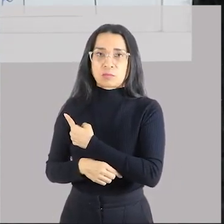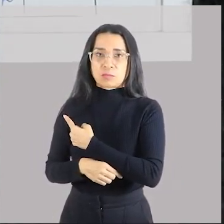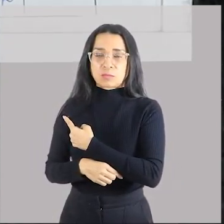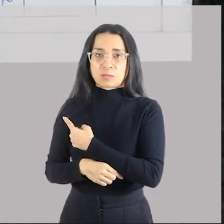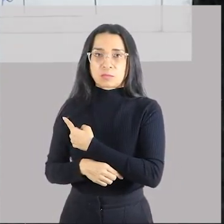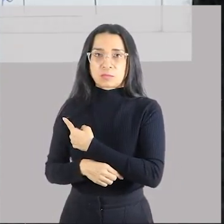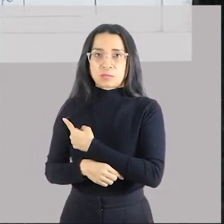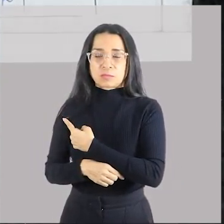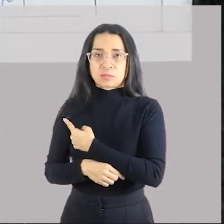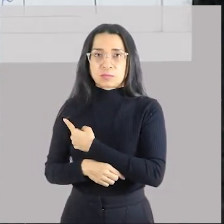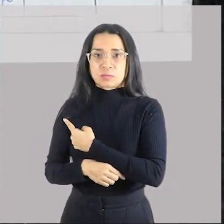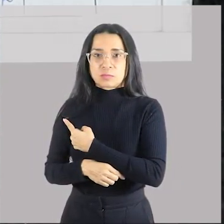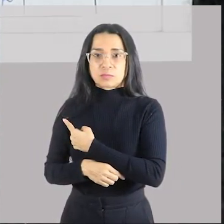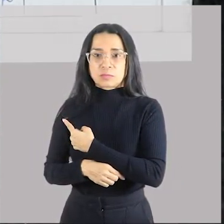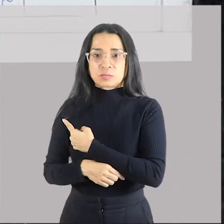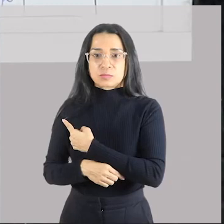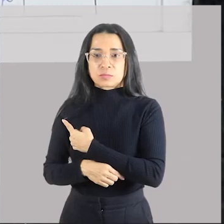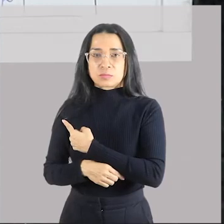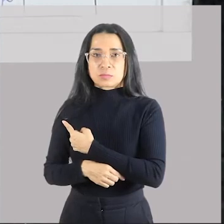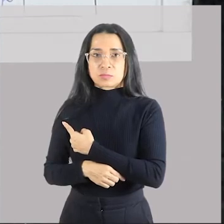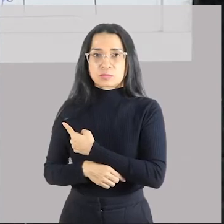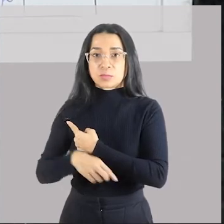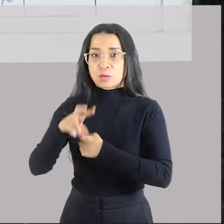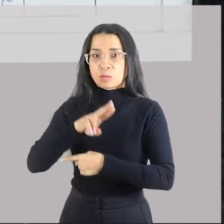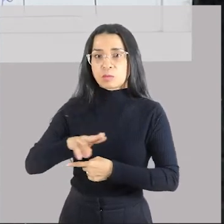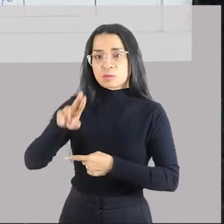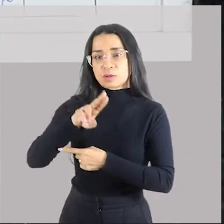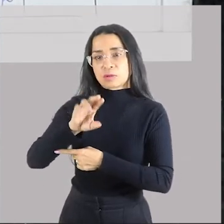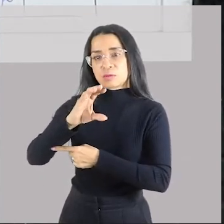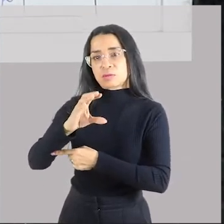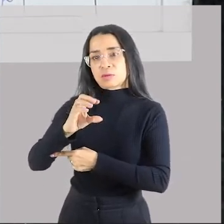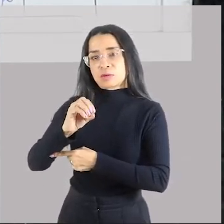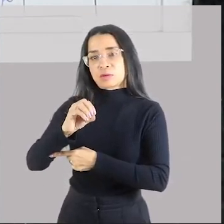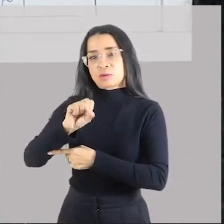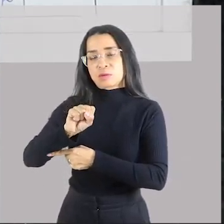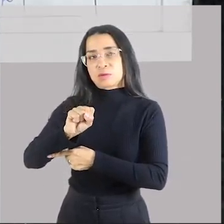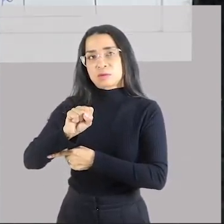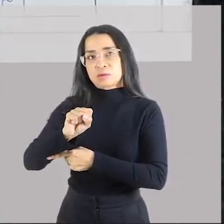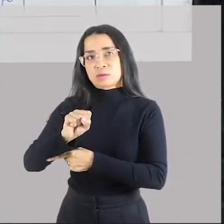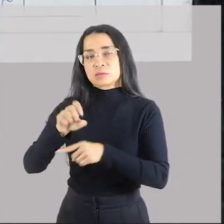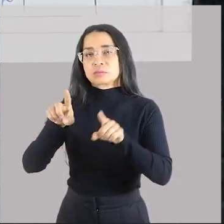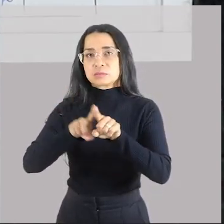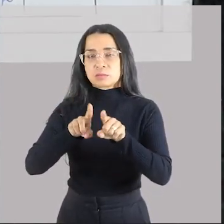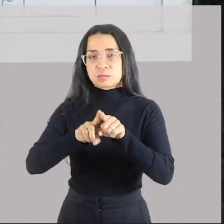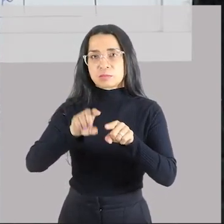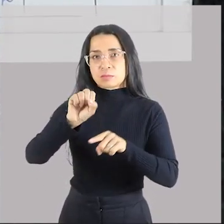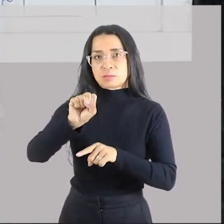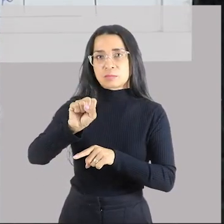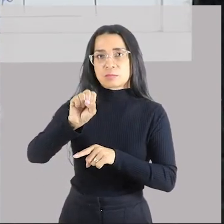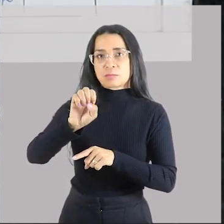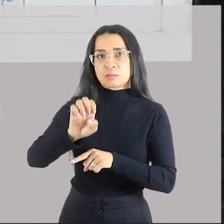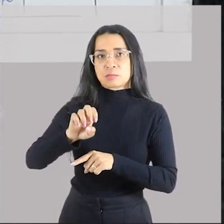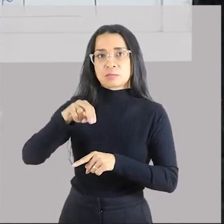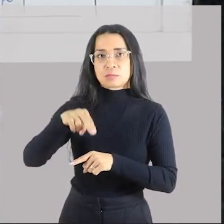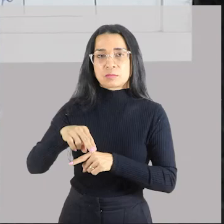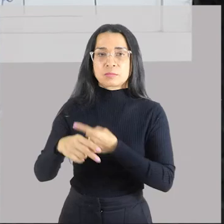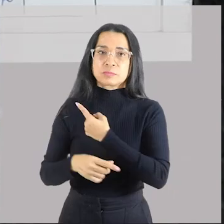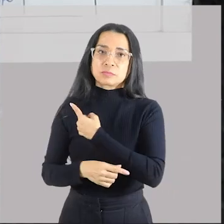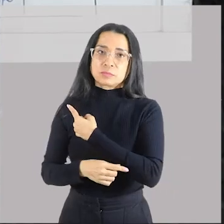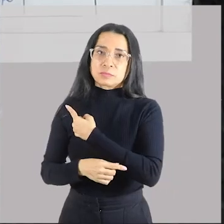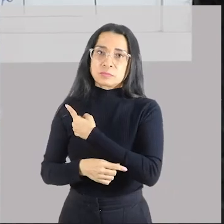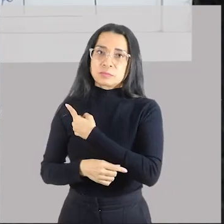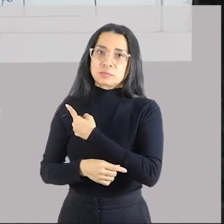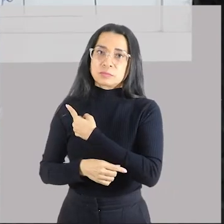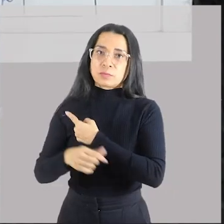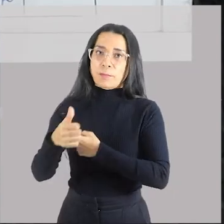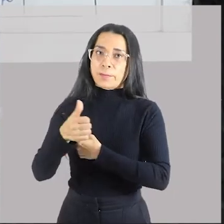Certo? Vamos aplicar seno e cosseno também. Então, seno de